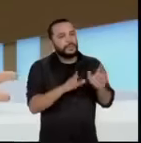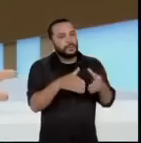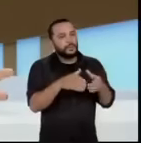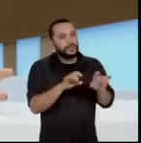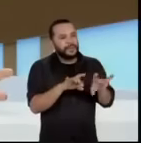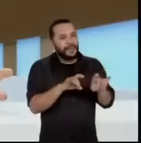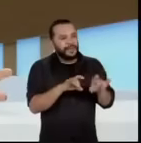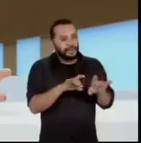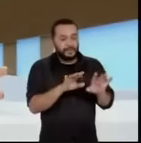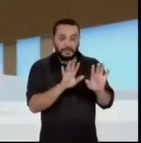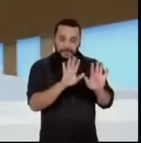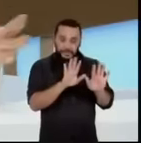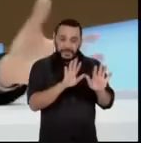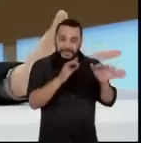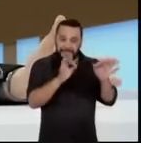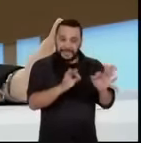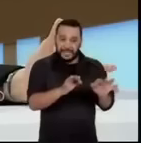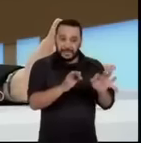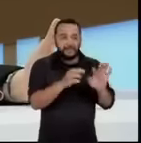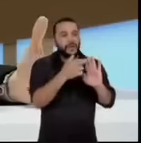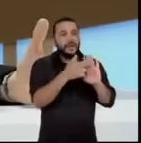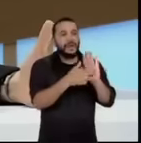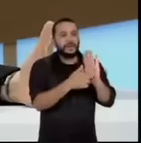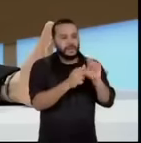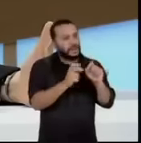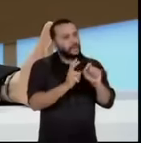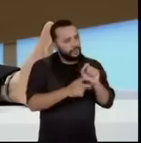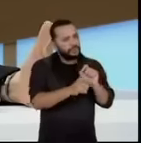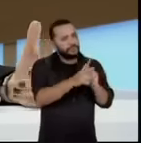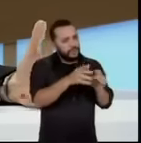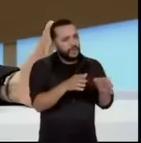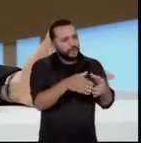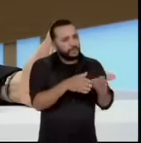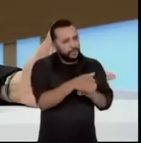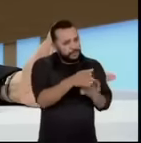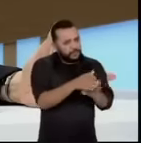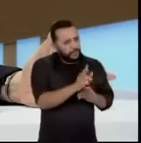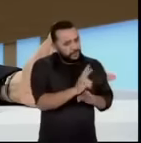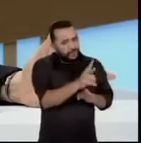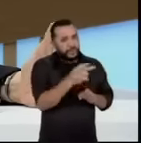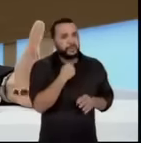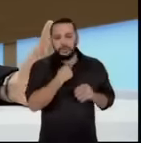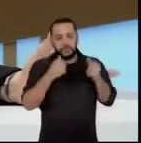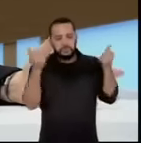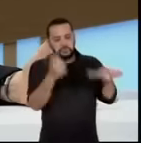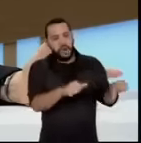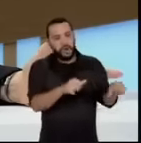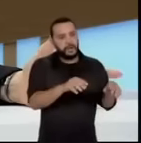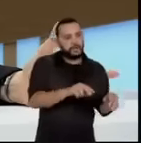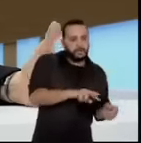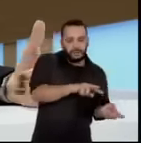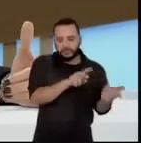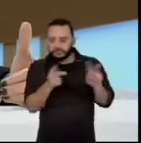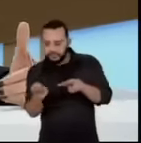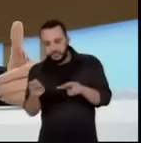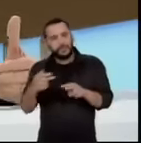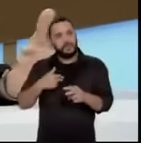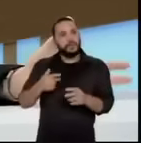teria sido mais lógico manter esses conselhos enquanto se negocia, não parar esse mecanismo, que é um mecanismo de